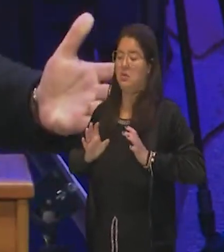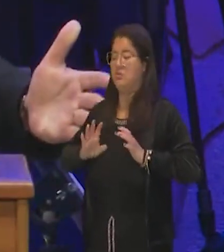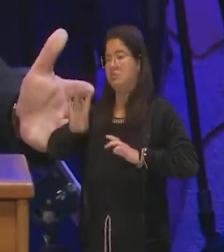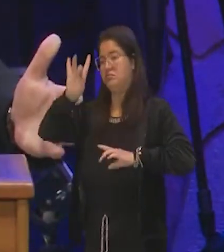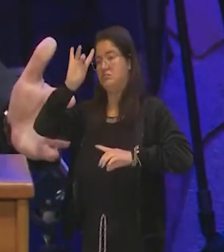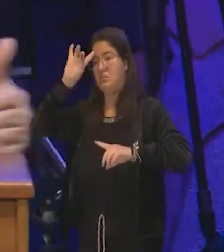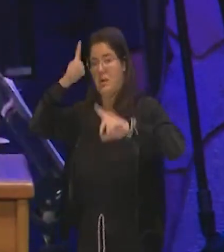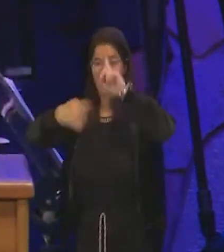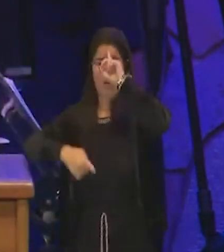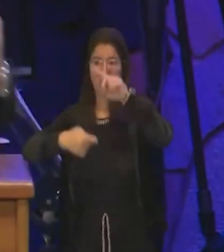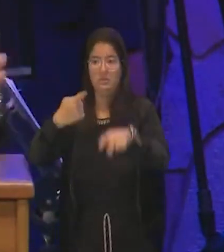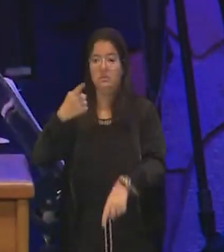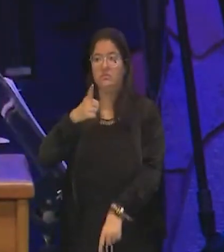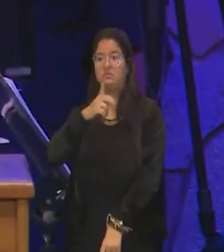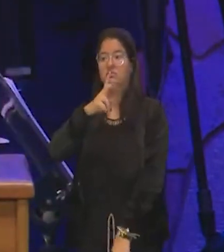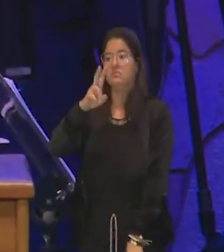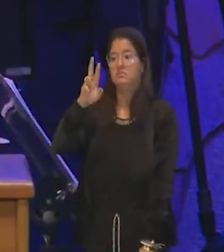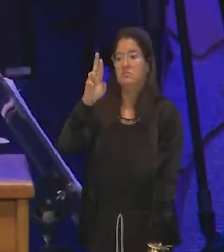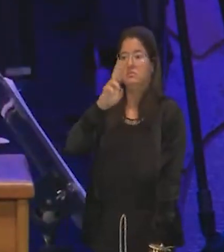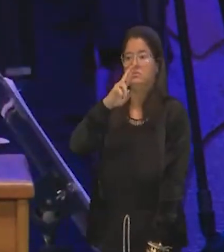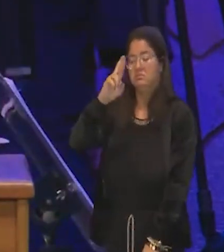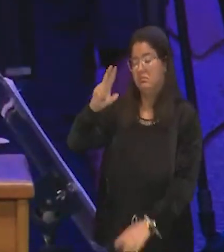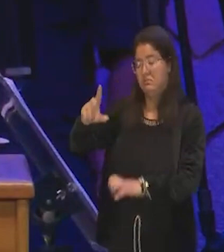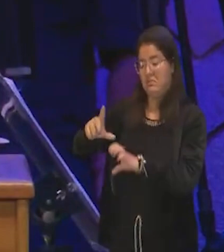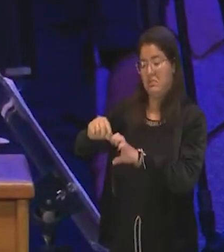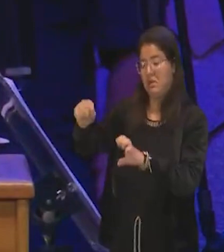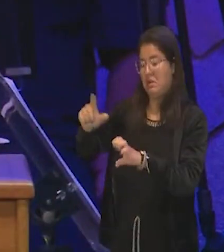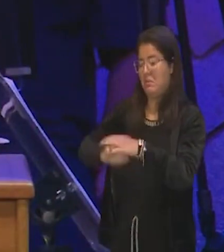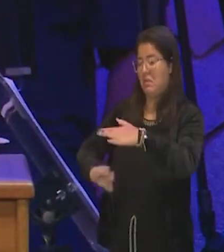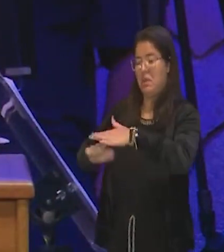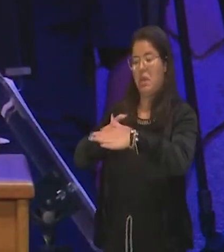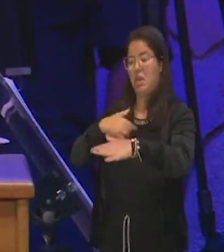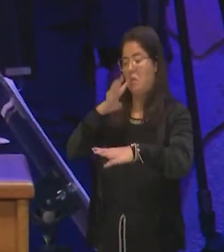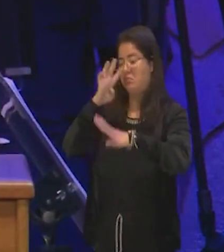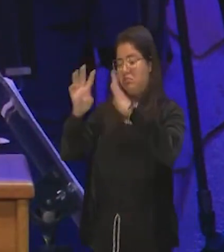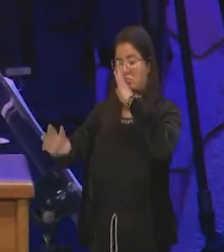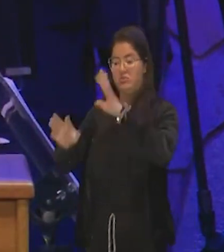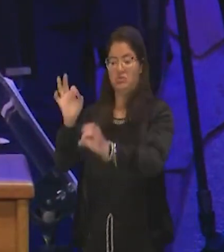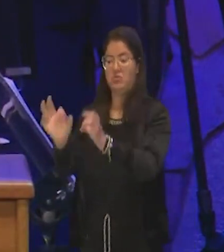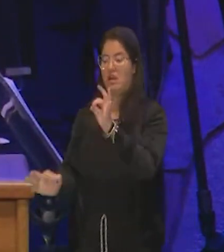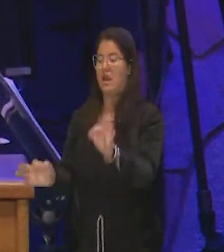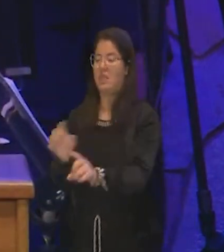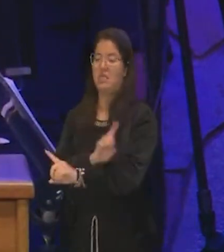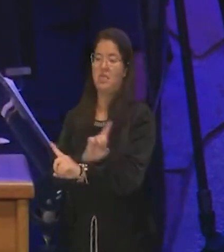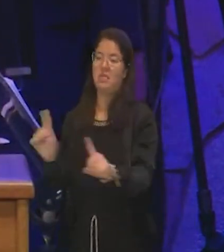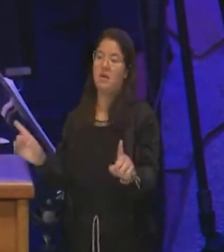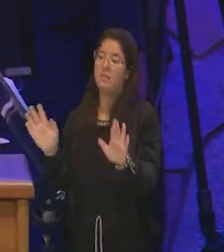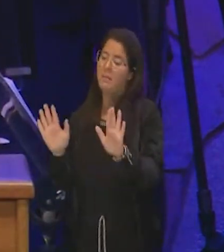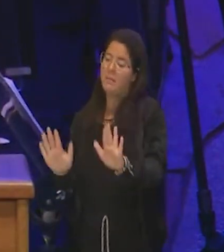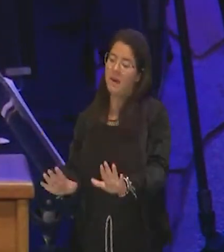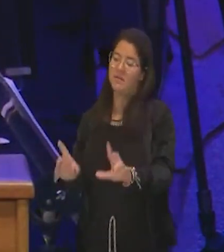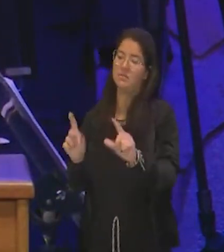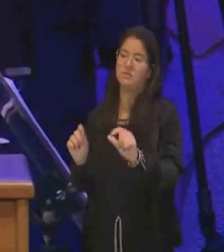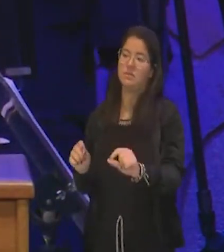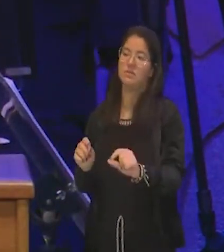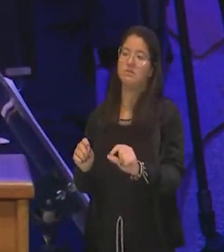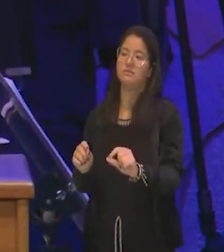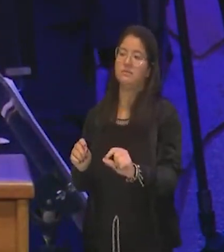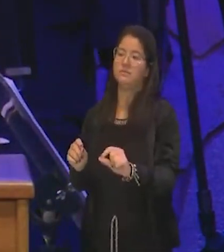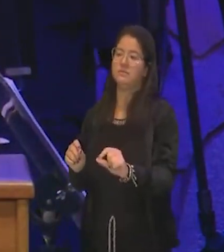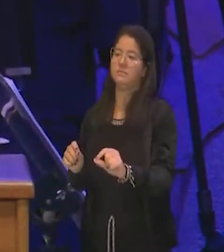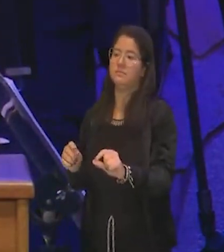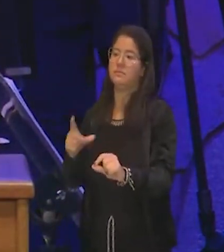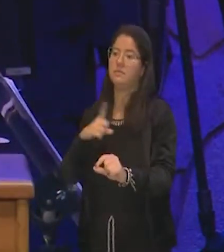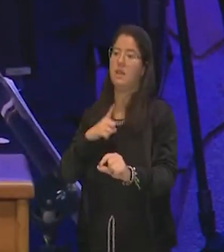daquilo, seja um empresário. Não estou aqui para julgar e para condenar, mas há